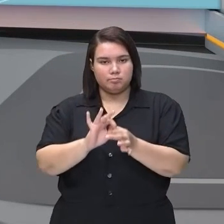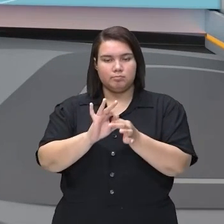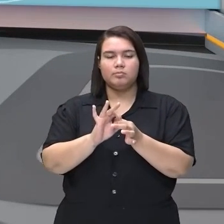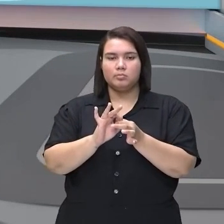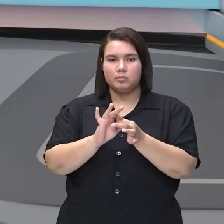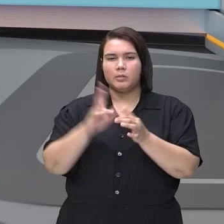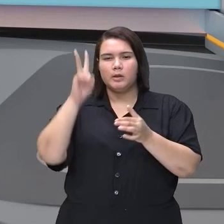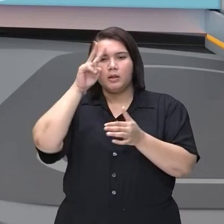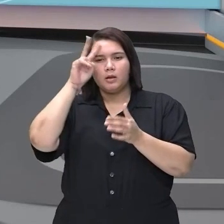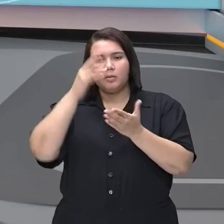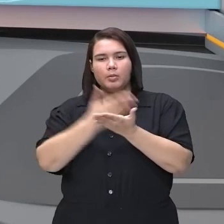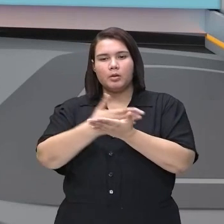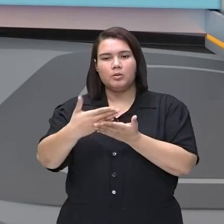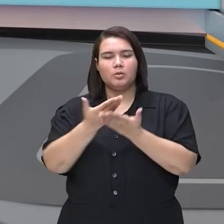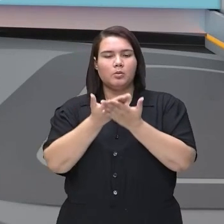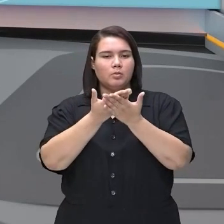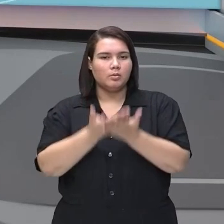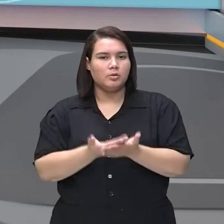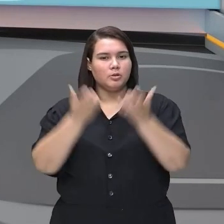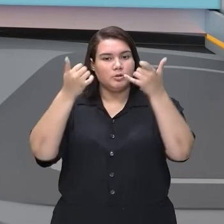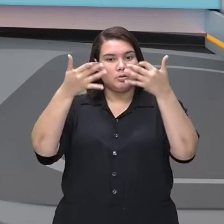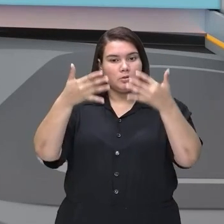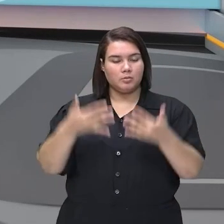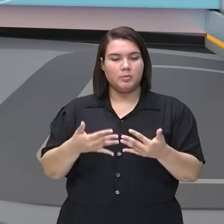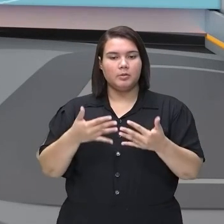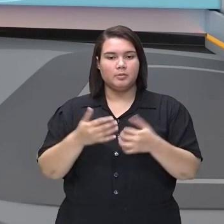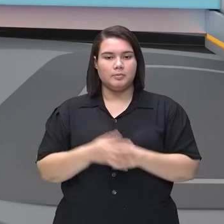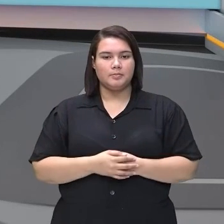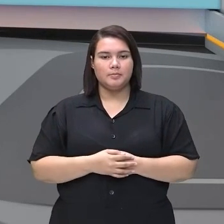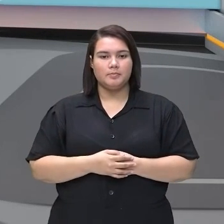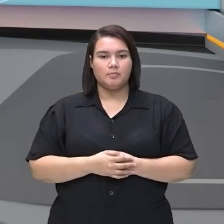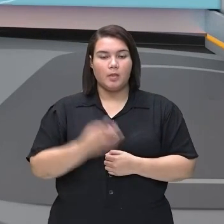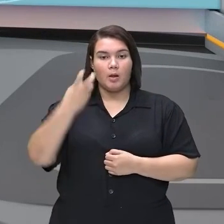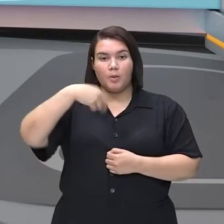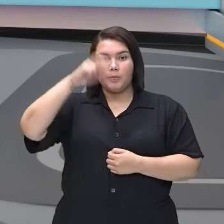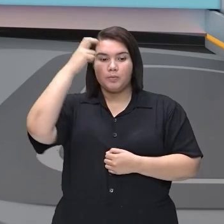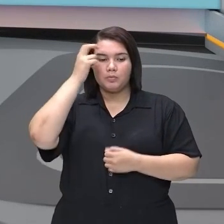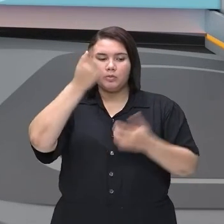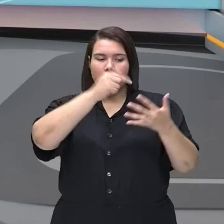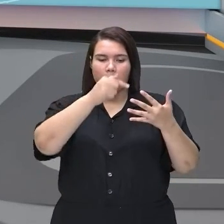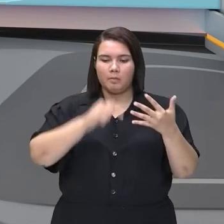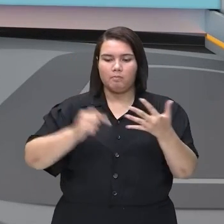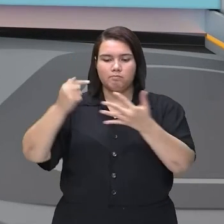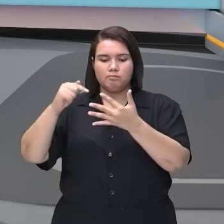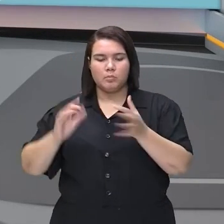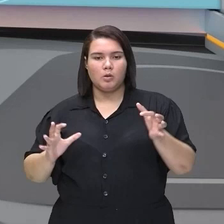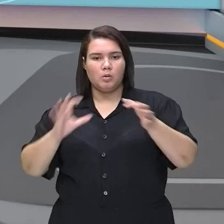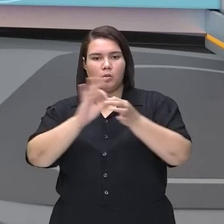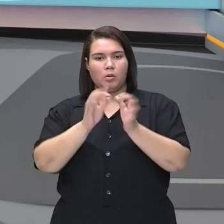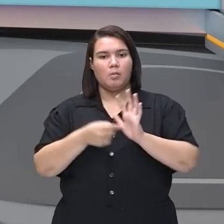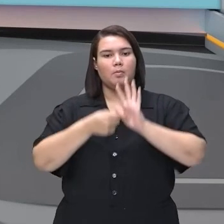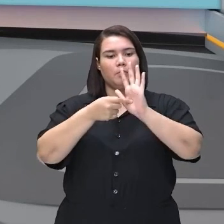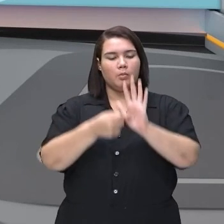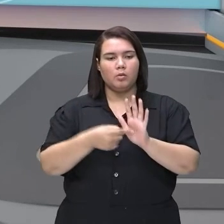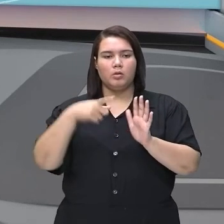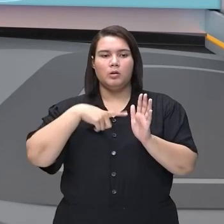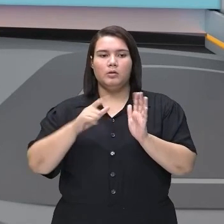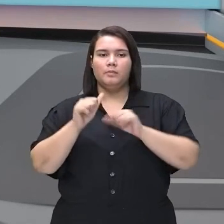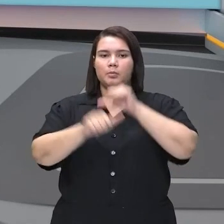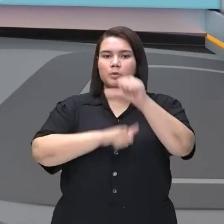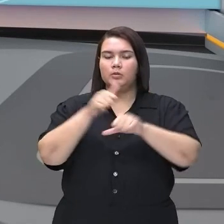e trazem esses elementos da cultura para dentro da cultura romana, ressignificando a cultura, dando origem à